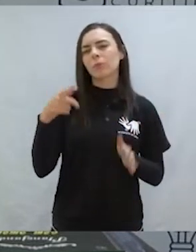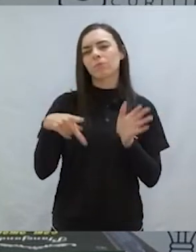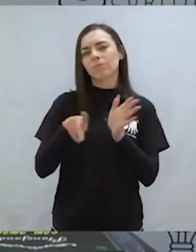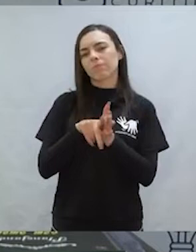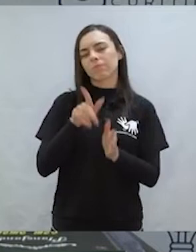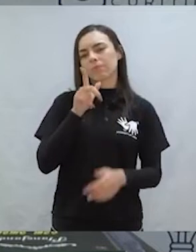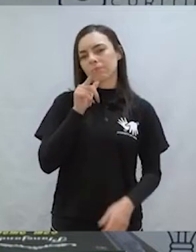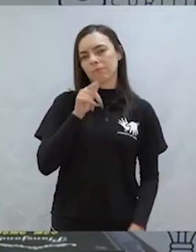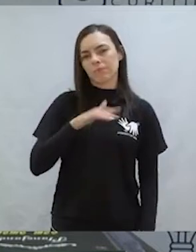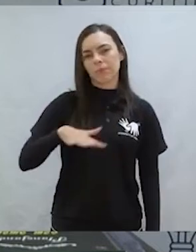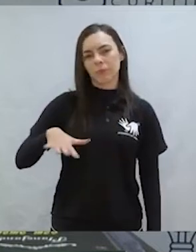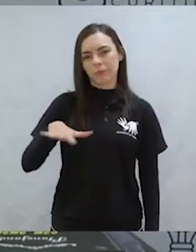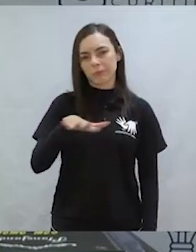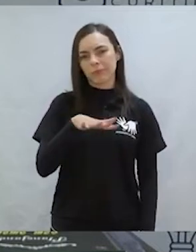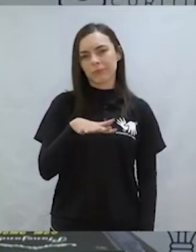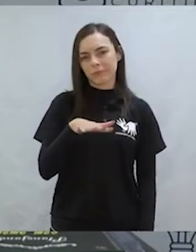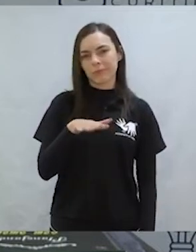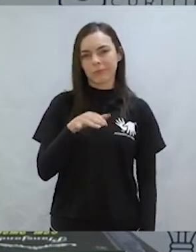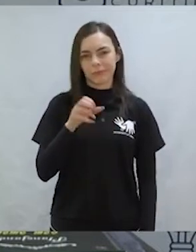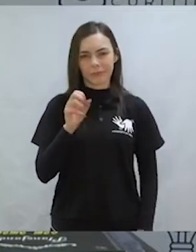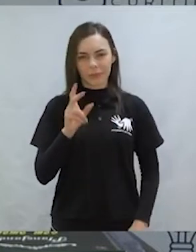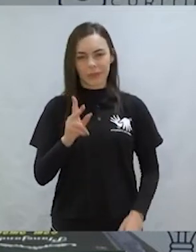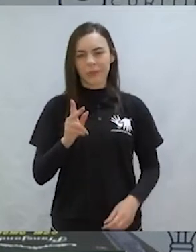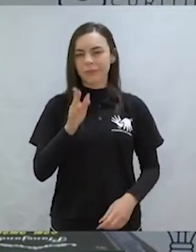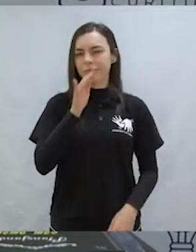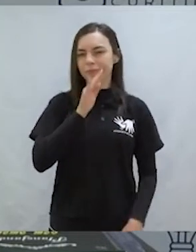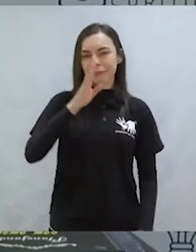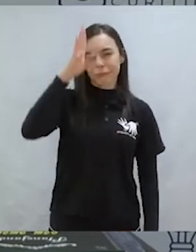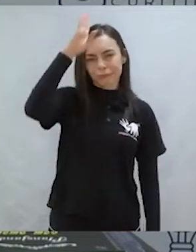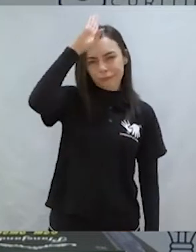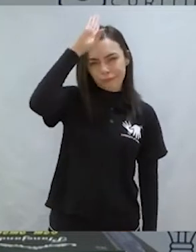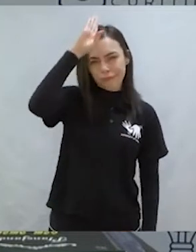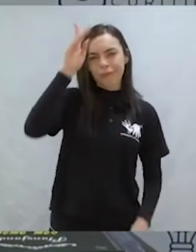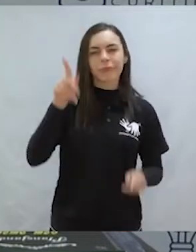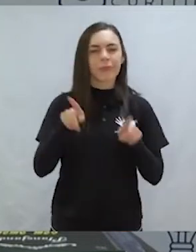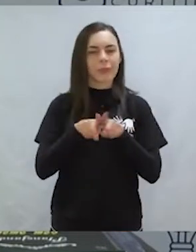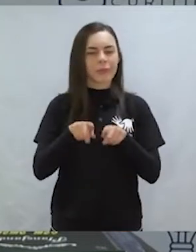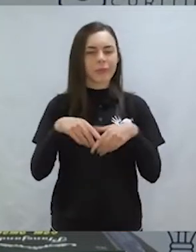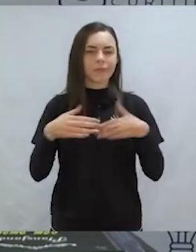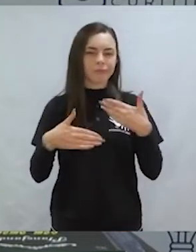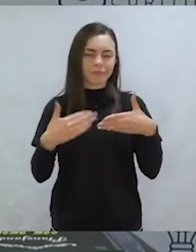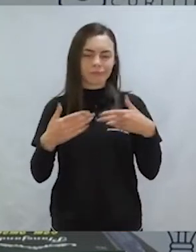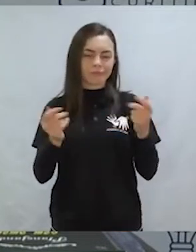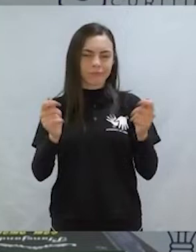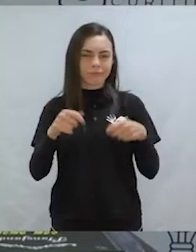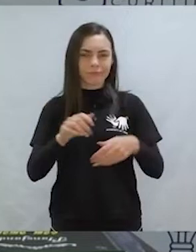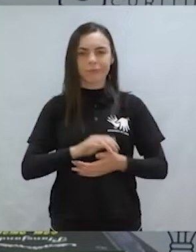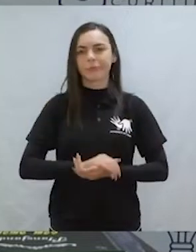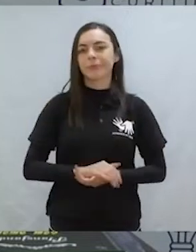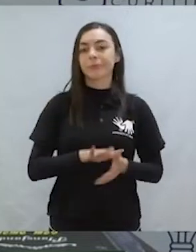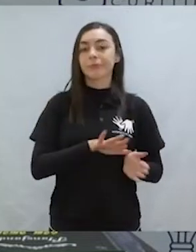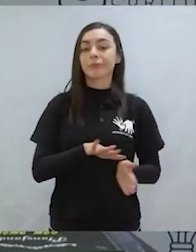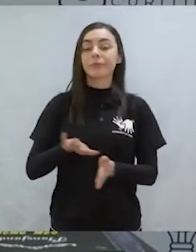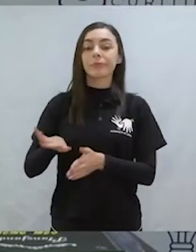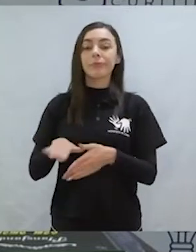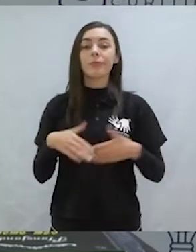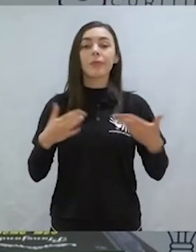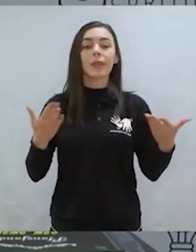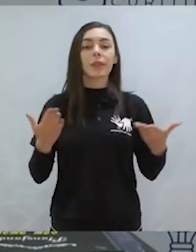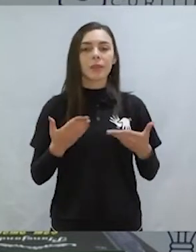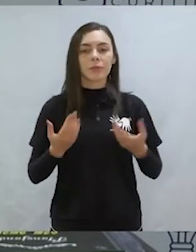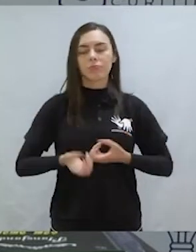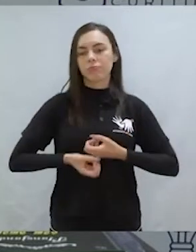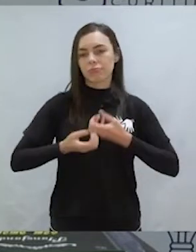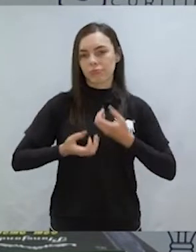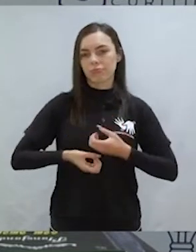animais marinhos, certo? Os tubarões e assim por diante. E agora